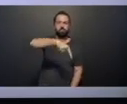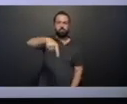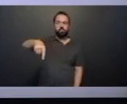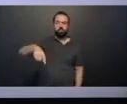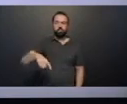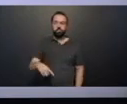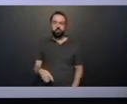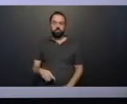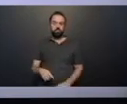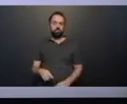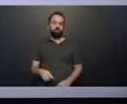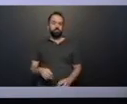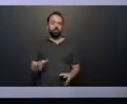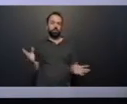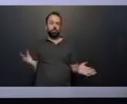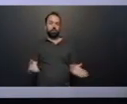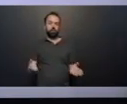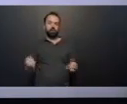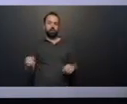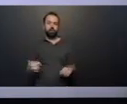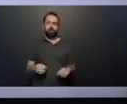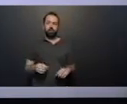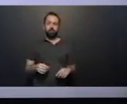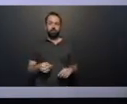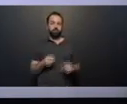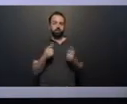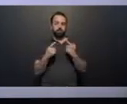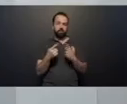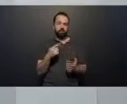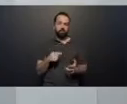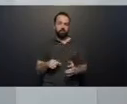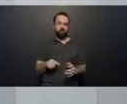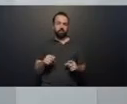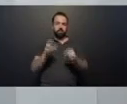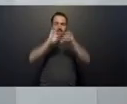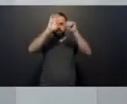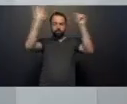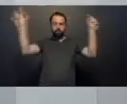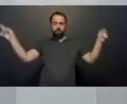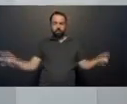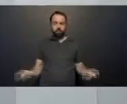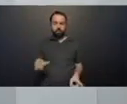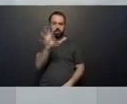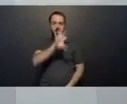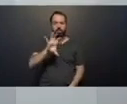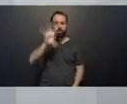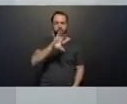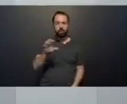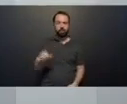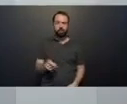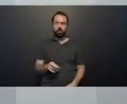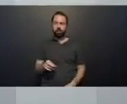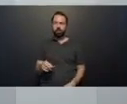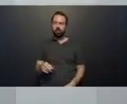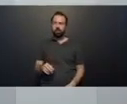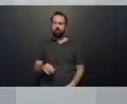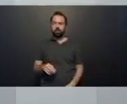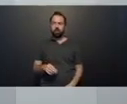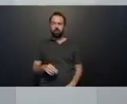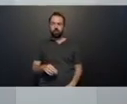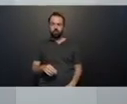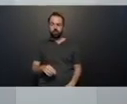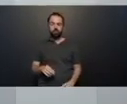Para finalizar a aula de hoje, nós vamos conversar um pouquinho a respeito da área do círculo. Tem uma questão aqui bem simples para a